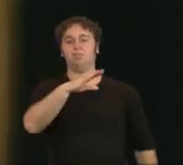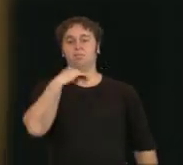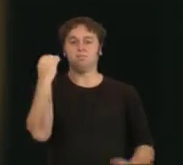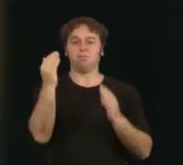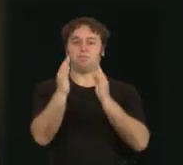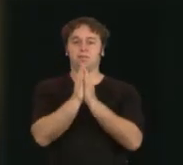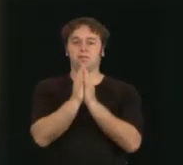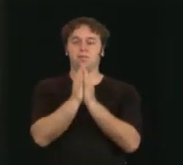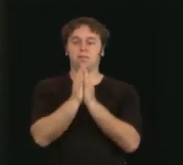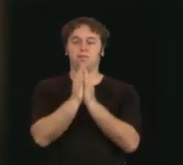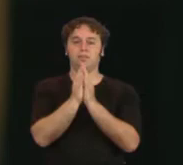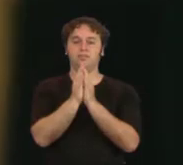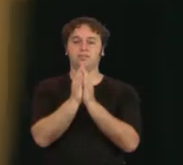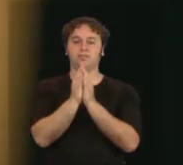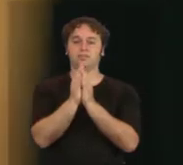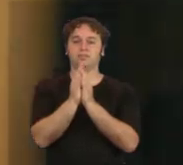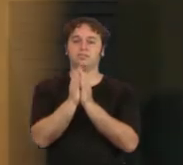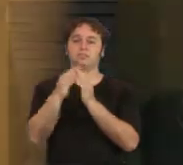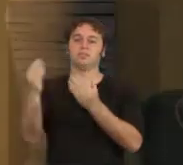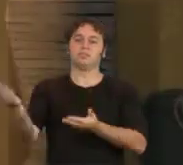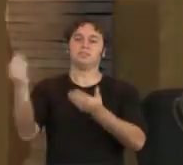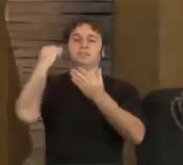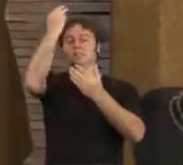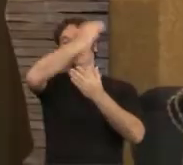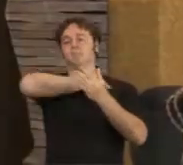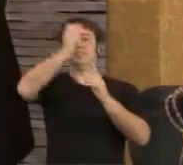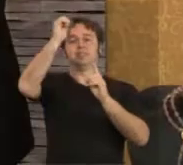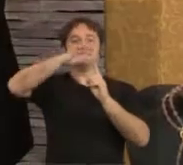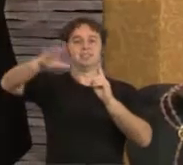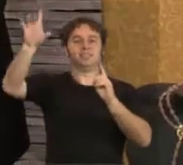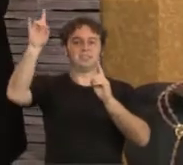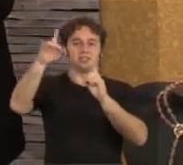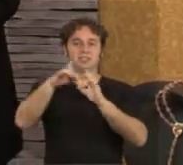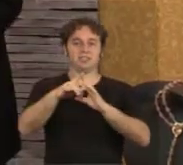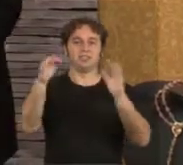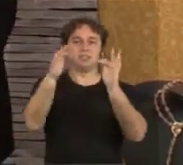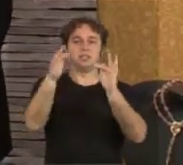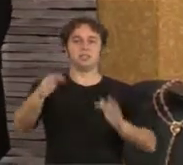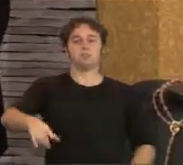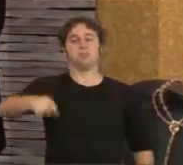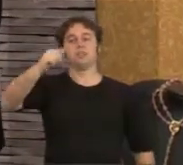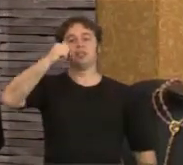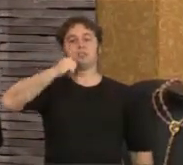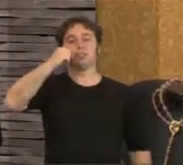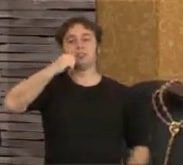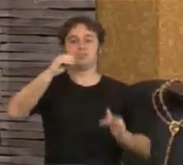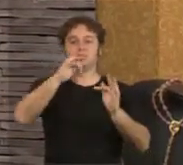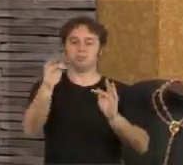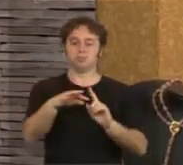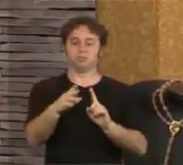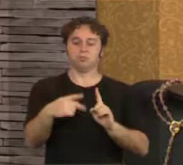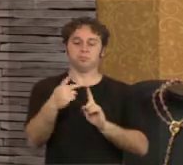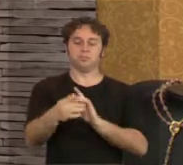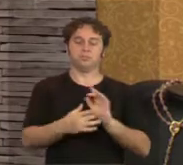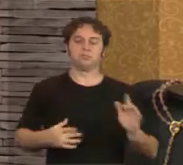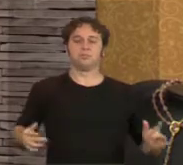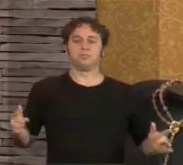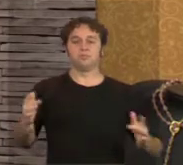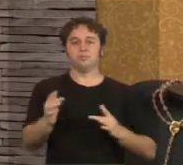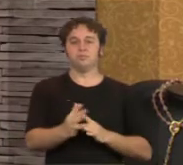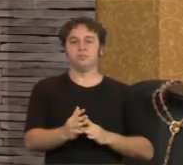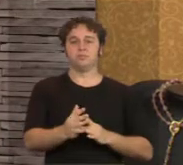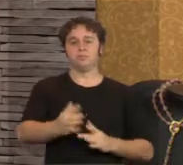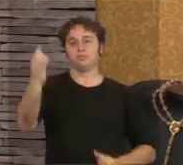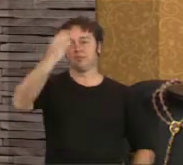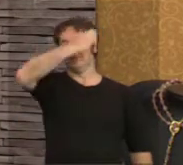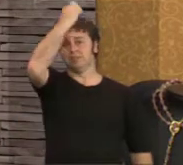agora e na hora de nossa morte. Amém. Ave Maria, cheia de graça, o Senhor é convosco. Bendita sois vós entre as mulheres, e